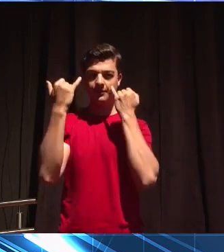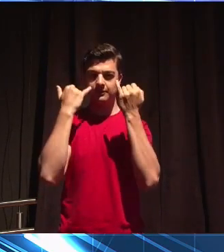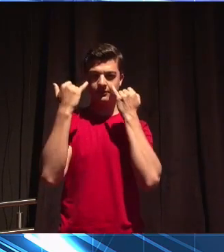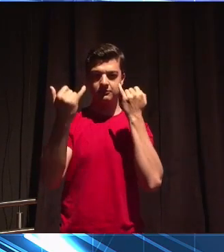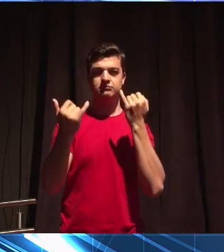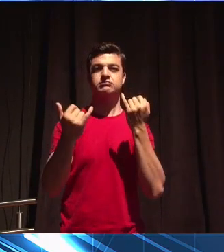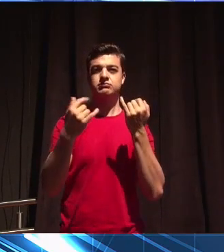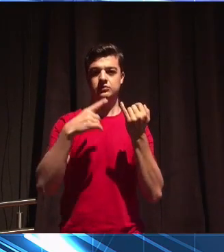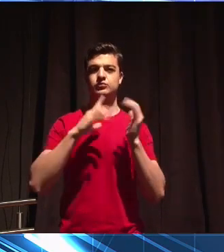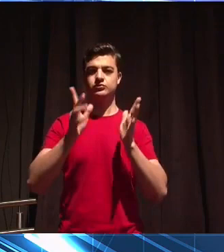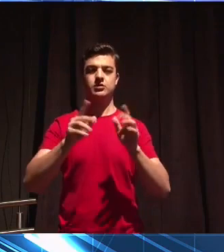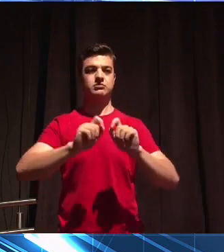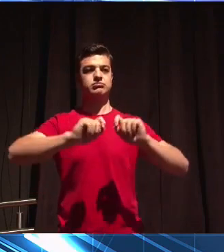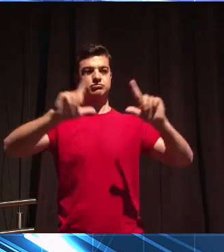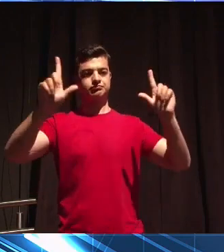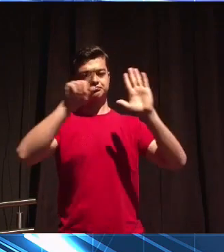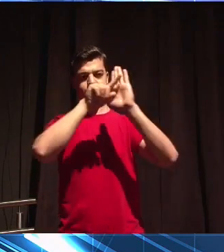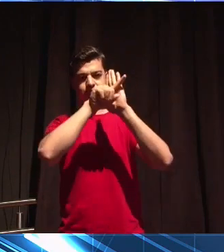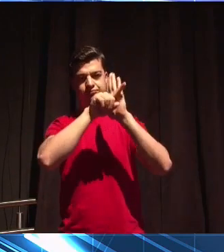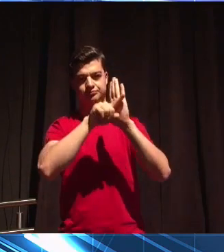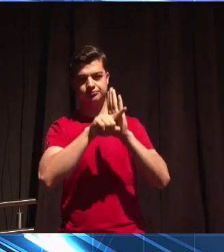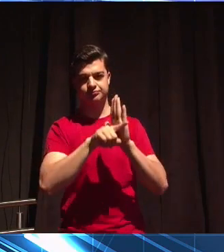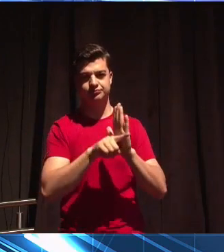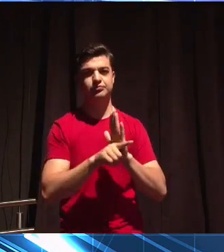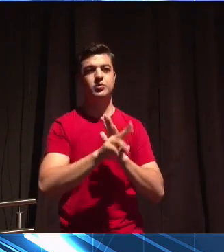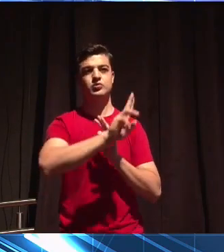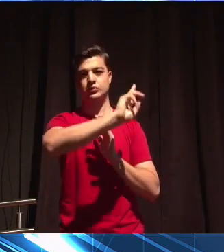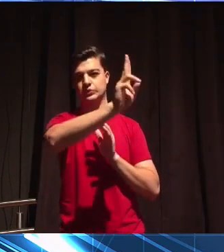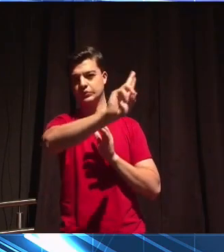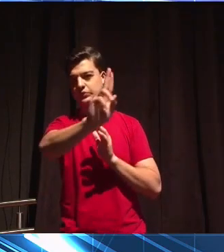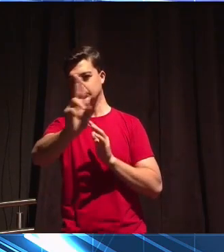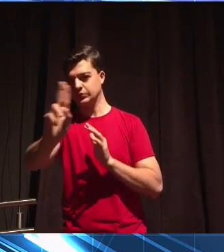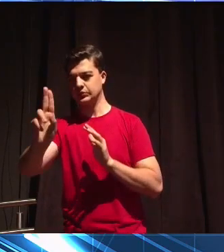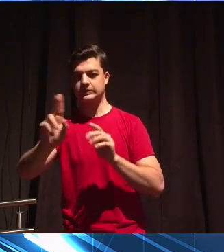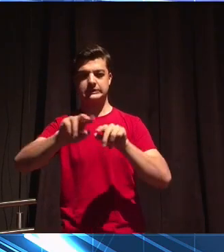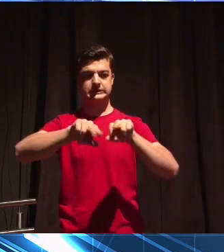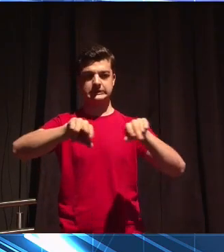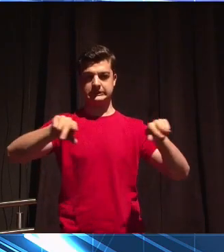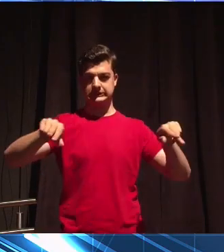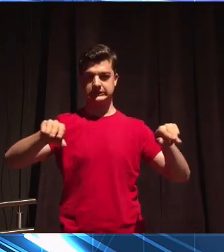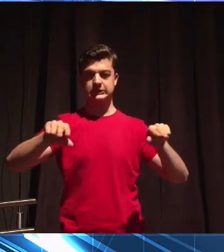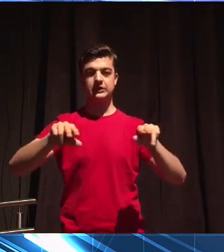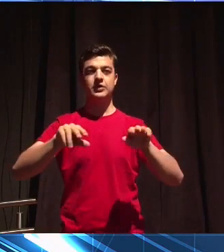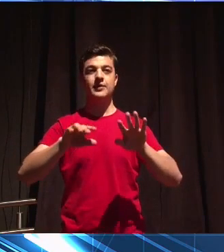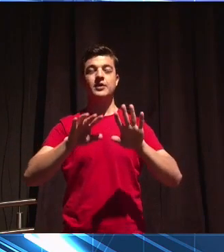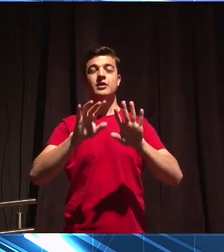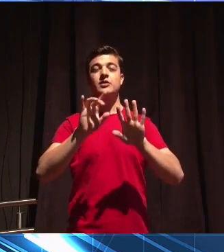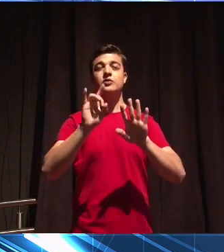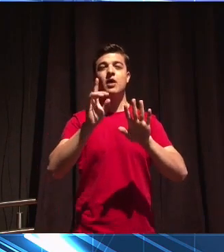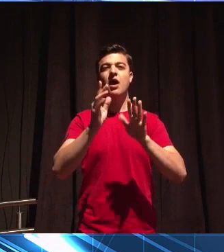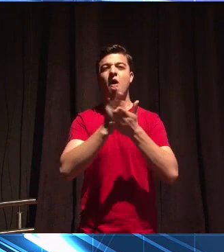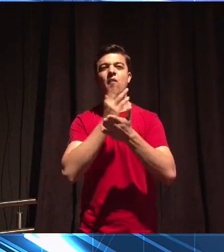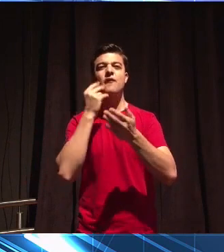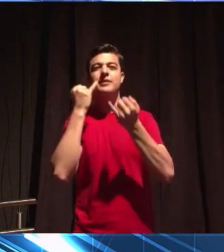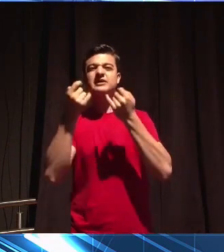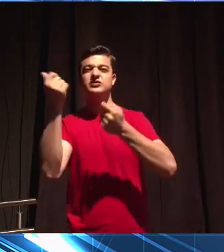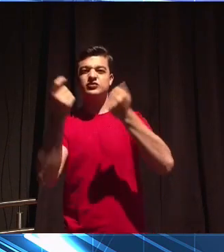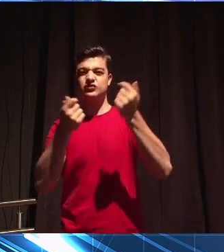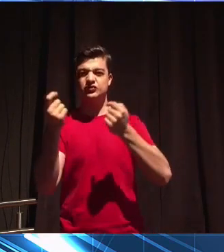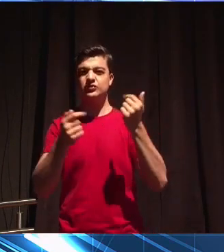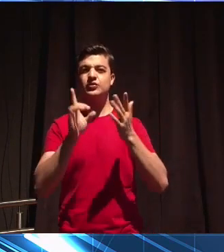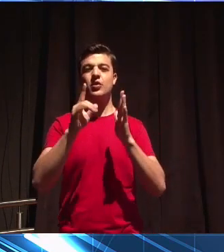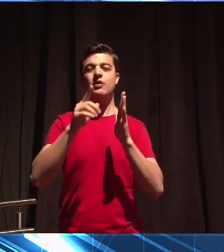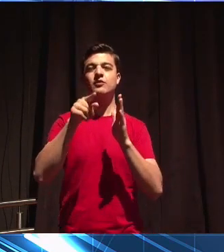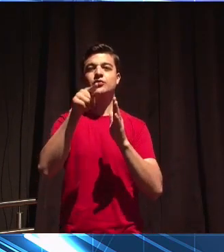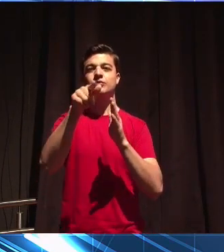mundo, seja lá que isso seja, anonimizei, tiro o nome, tiro tudo que tem informação, fico só com o gênero de vocês e a altura, por exemplo,